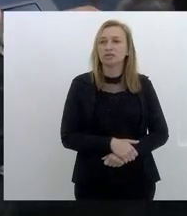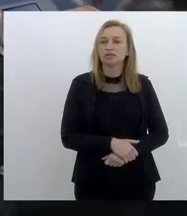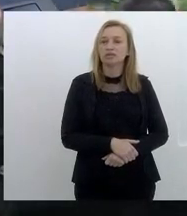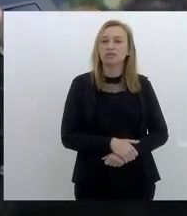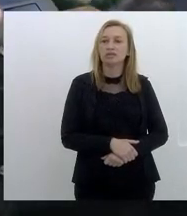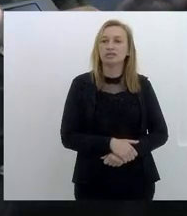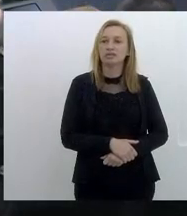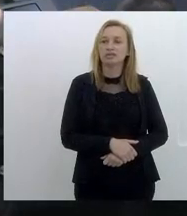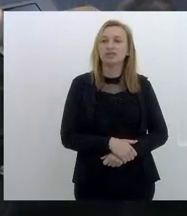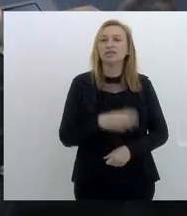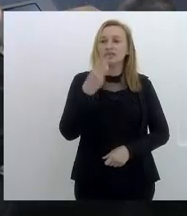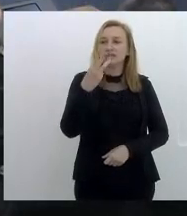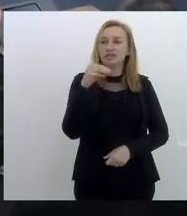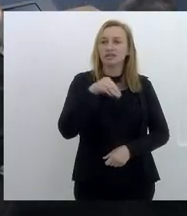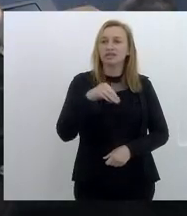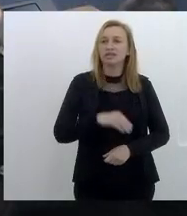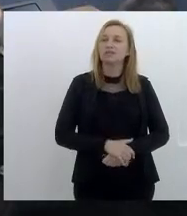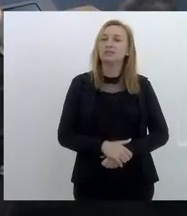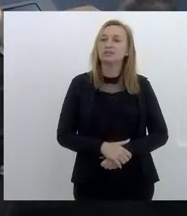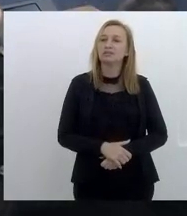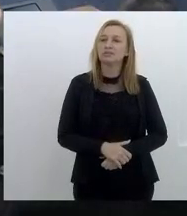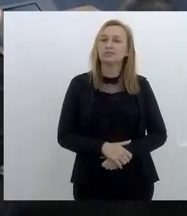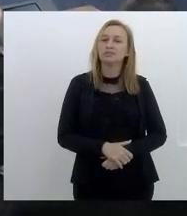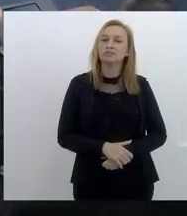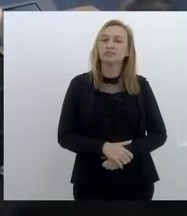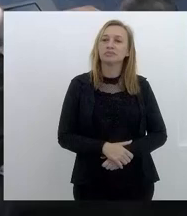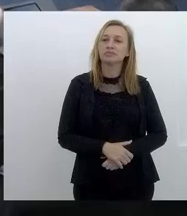a senhora de pão de 3 minutos